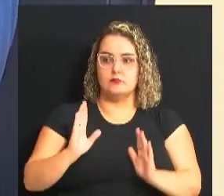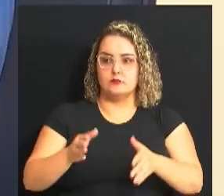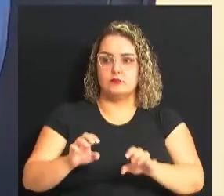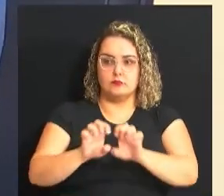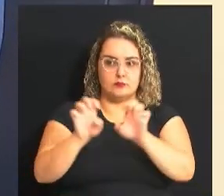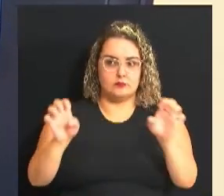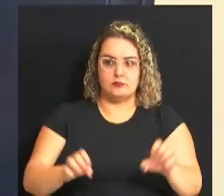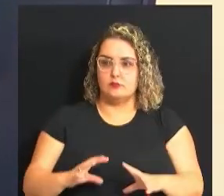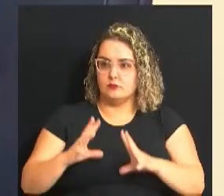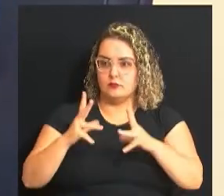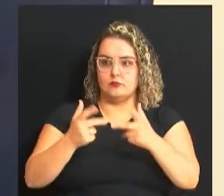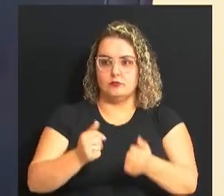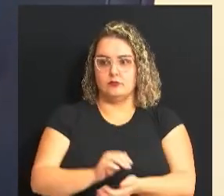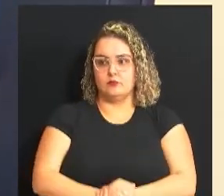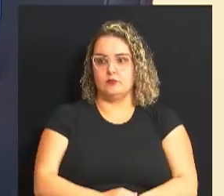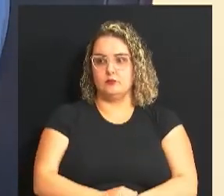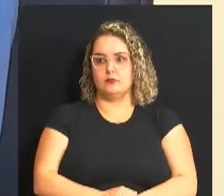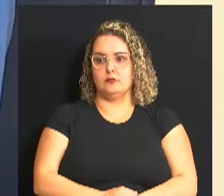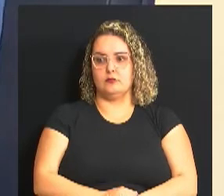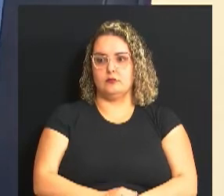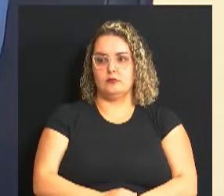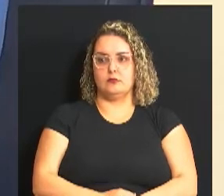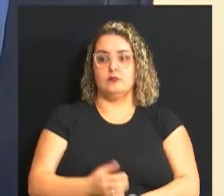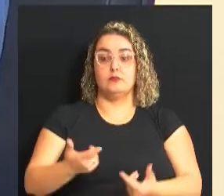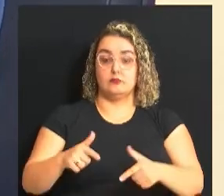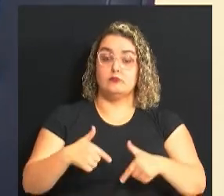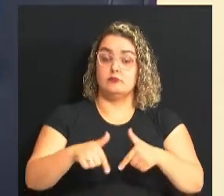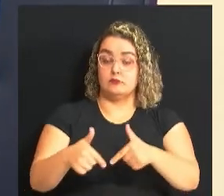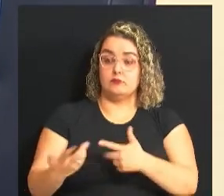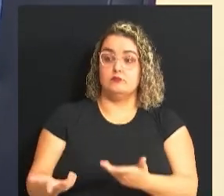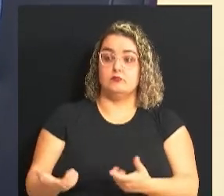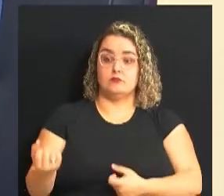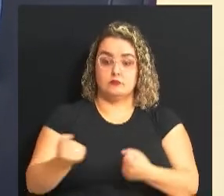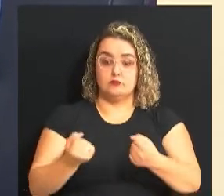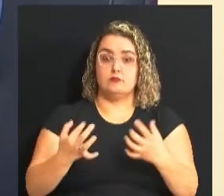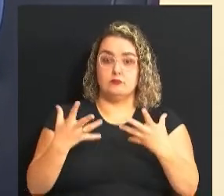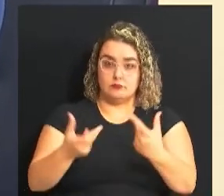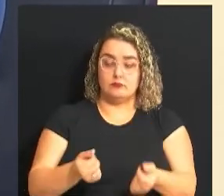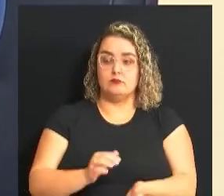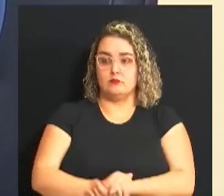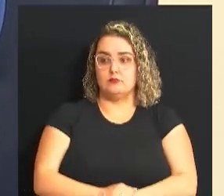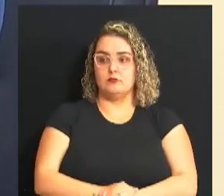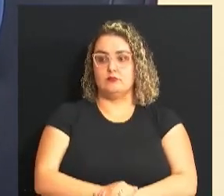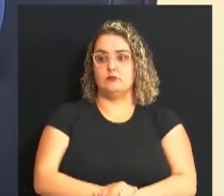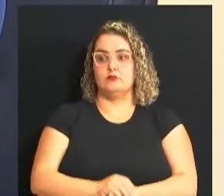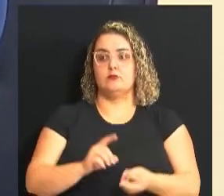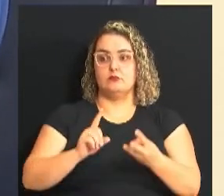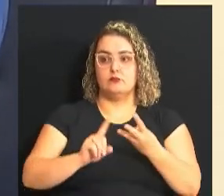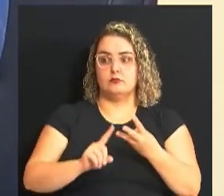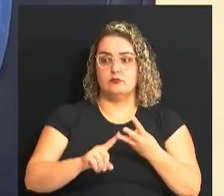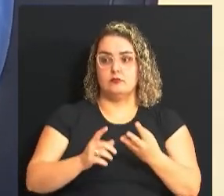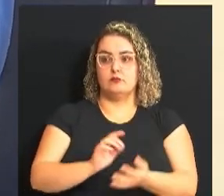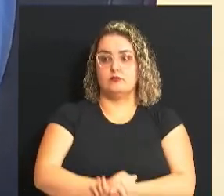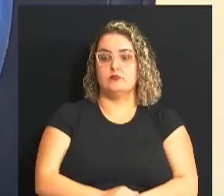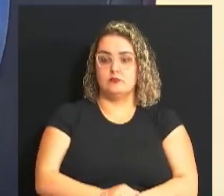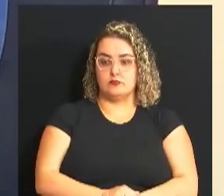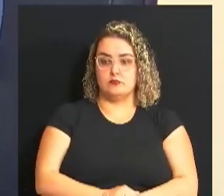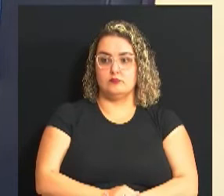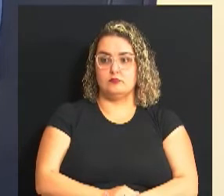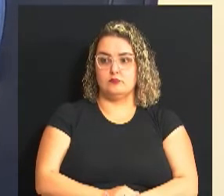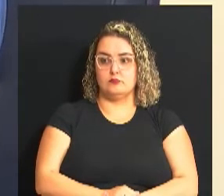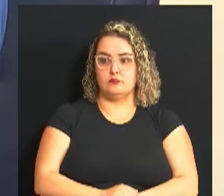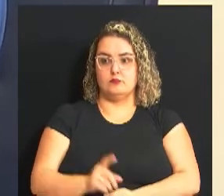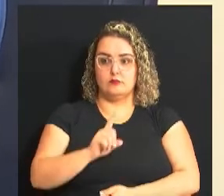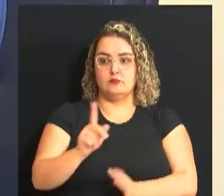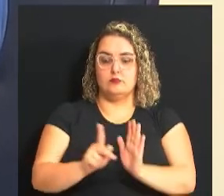né? Condições de trabalho, veículo e tal. E terceiro, só que não tem a ver com o